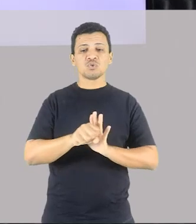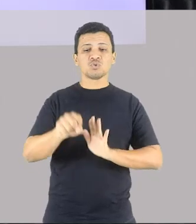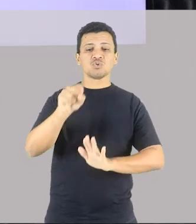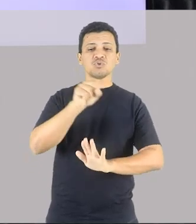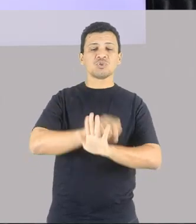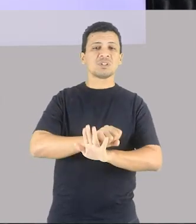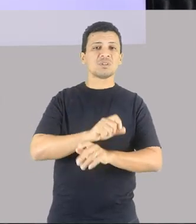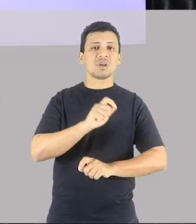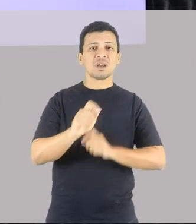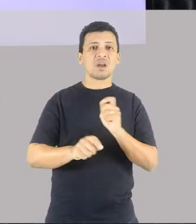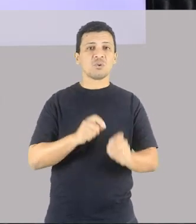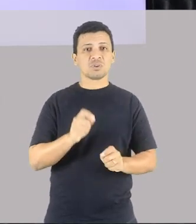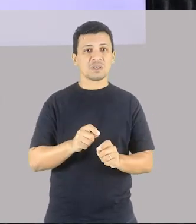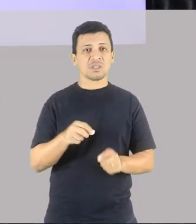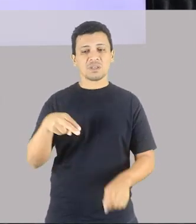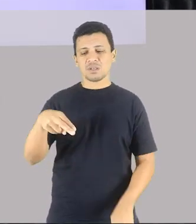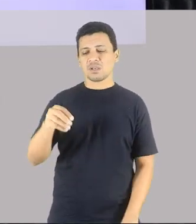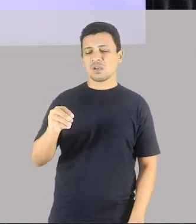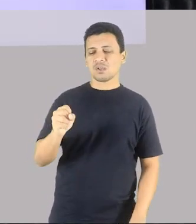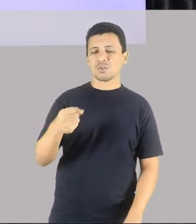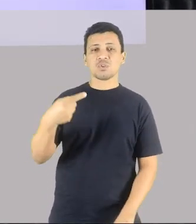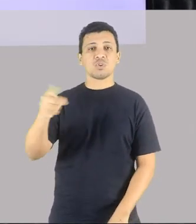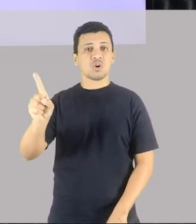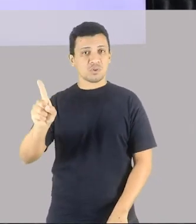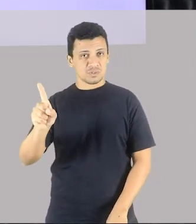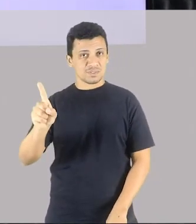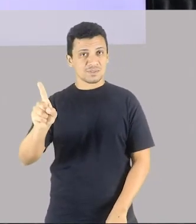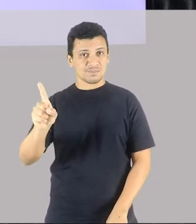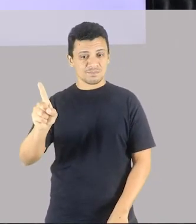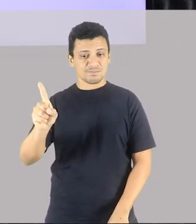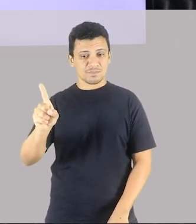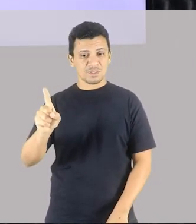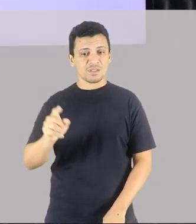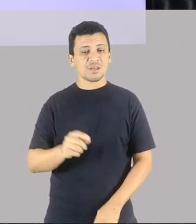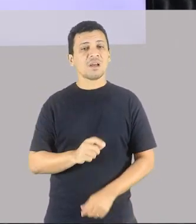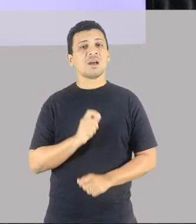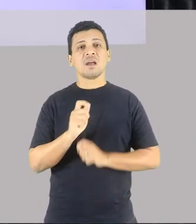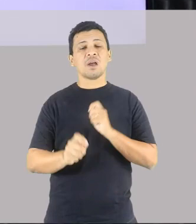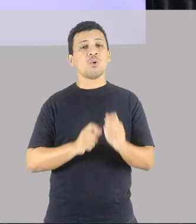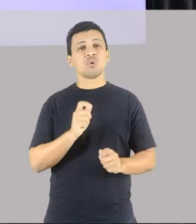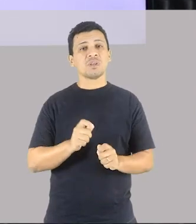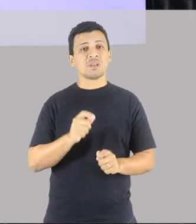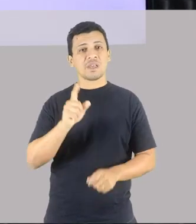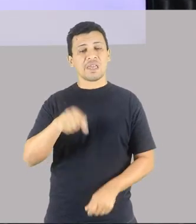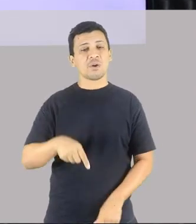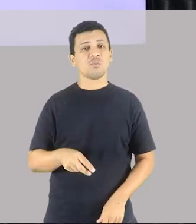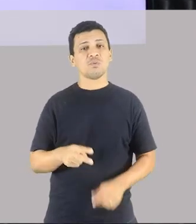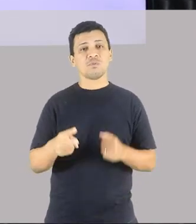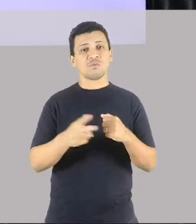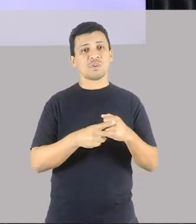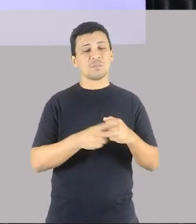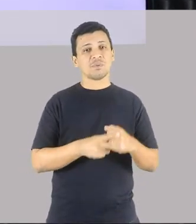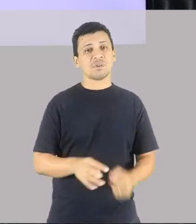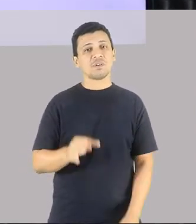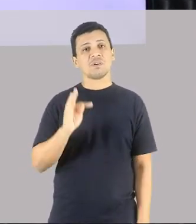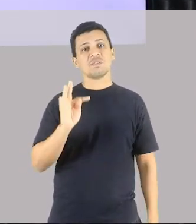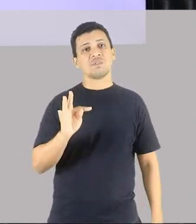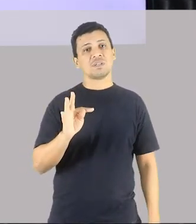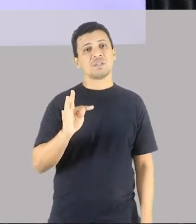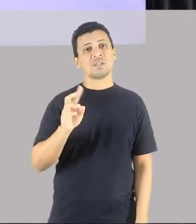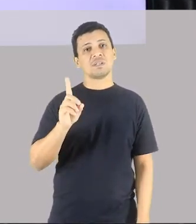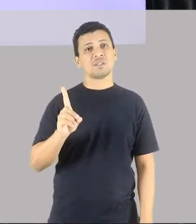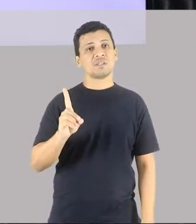é desinicial, nós, e o verbo precisar, conforme todos vocês sabem, é um verbo transitivo indireto. Quem